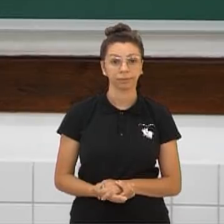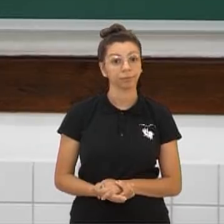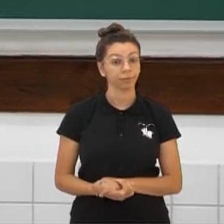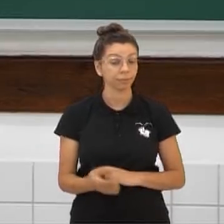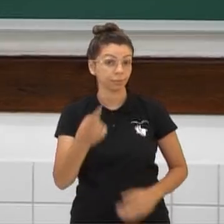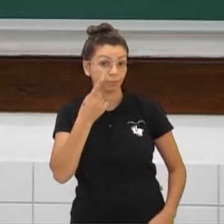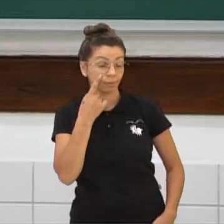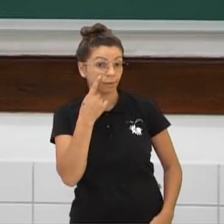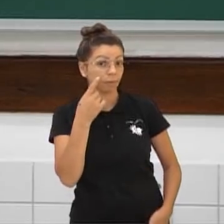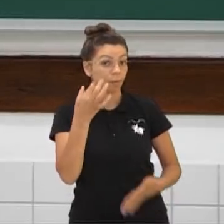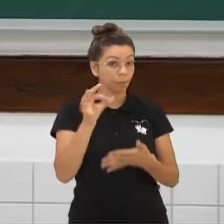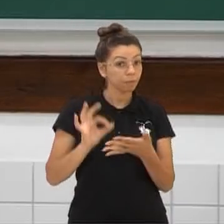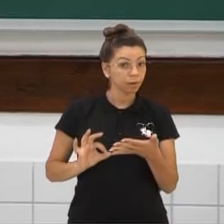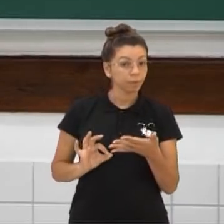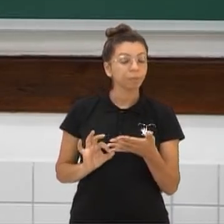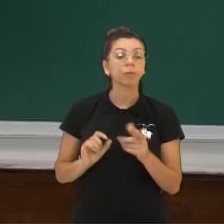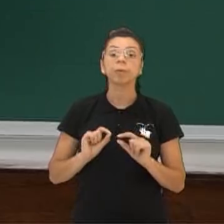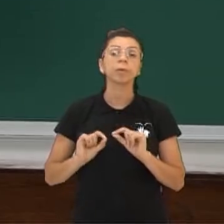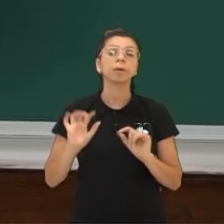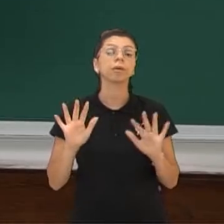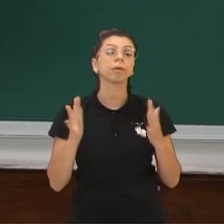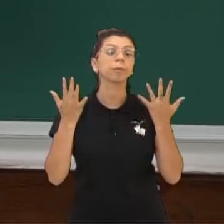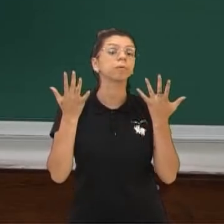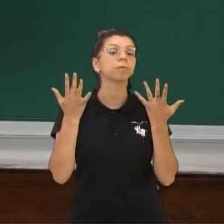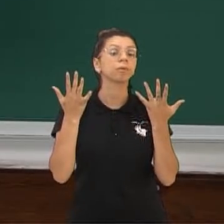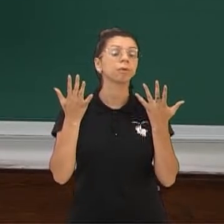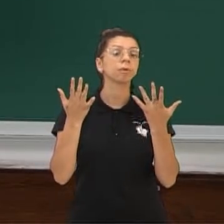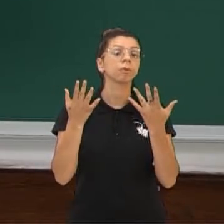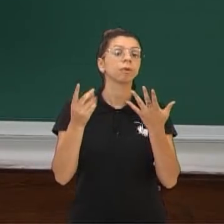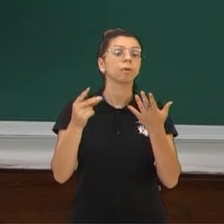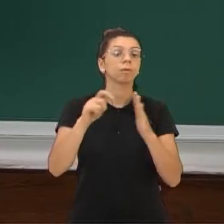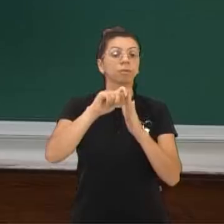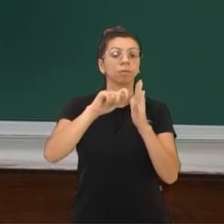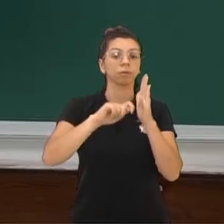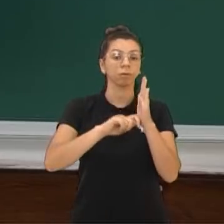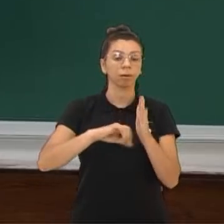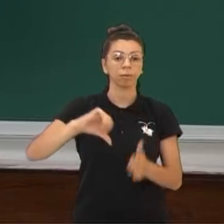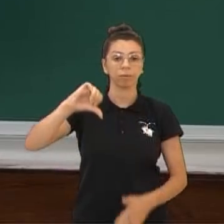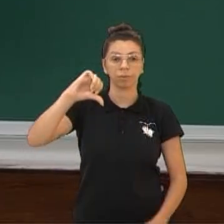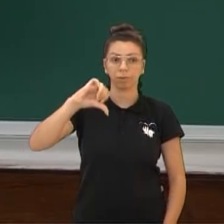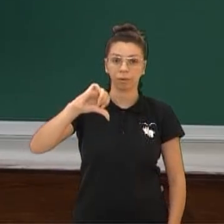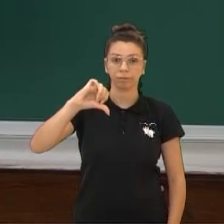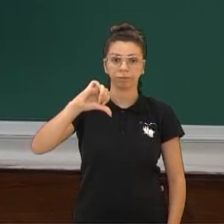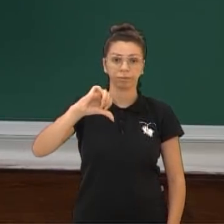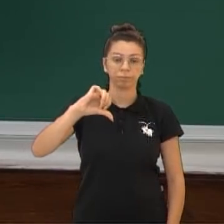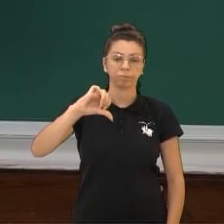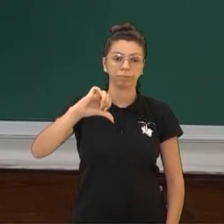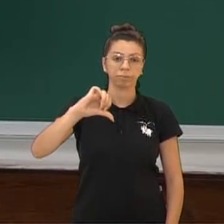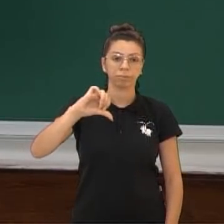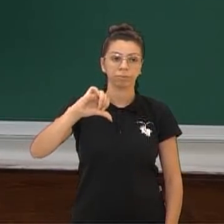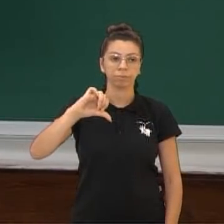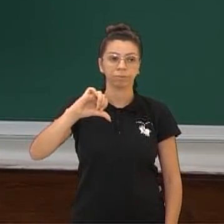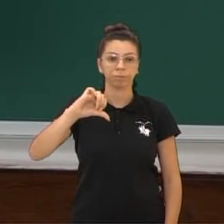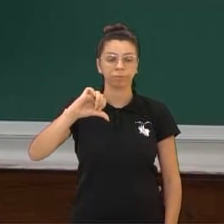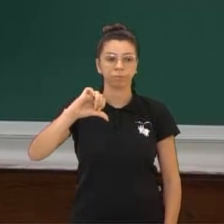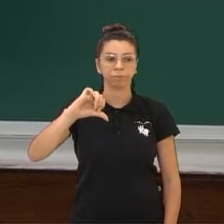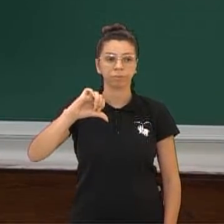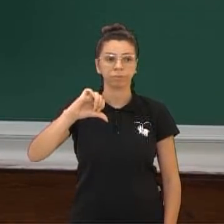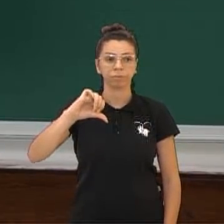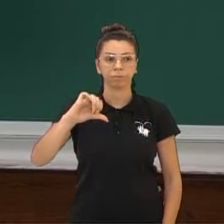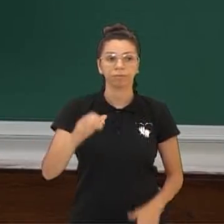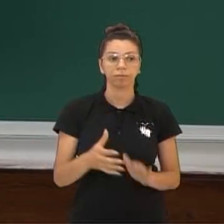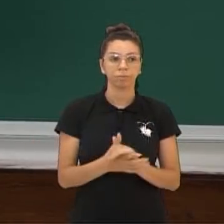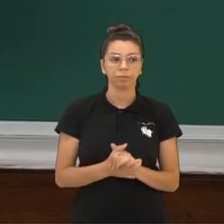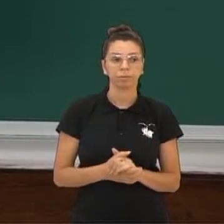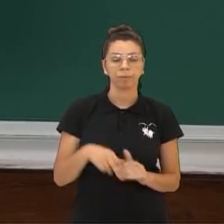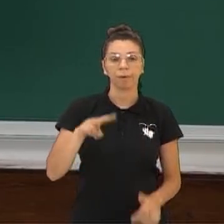Vamos lá, então, conferir? O que aconteceu, então, lá no século 9? Foi, então, The